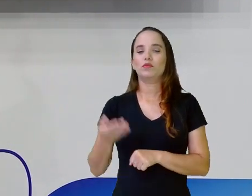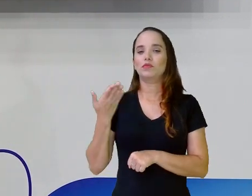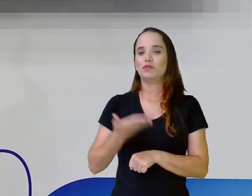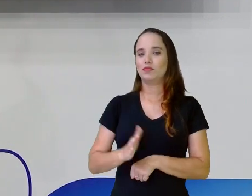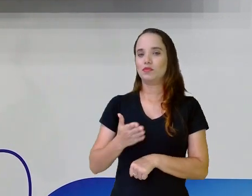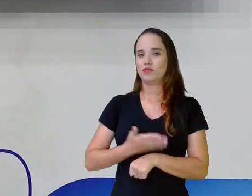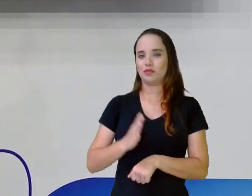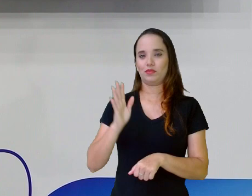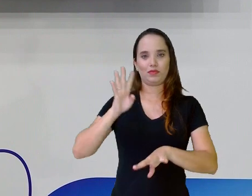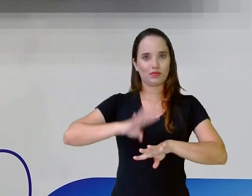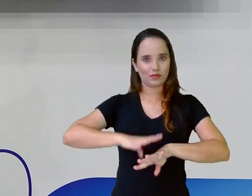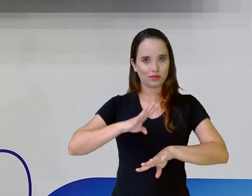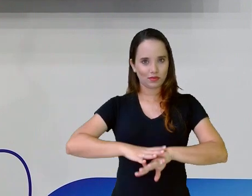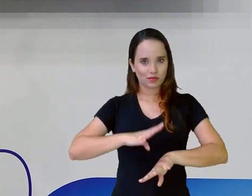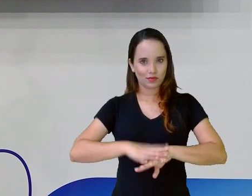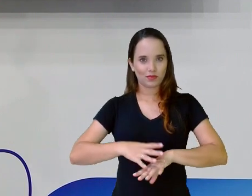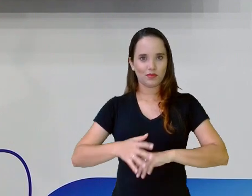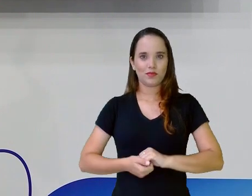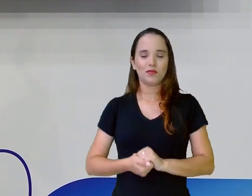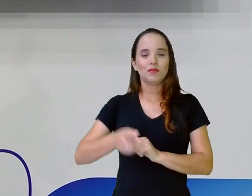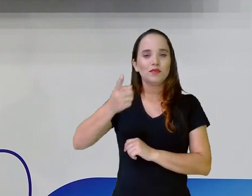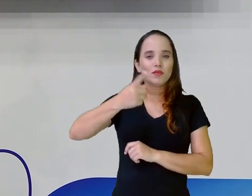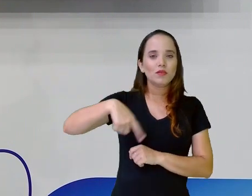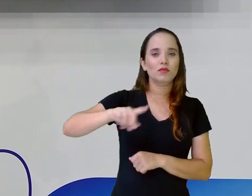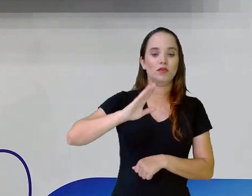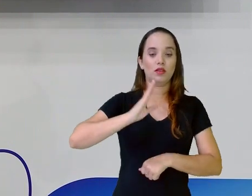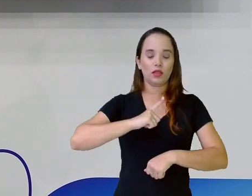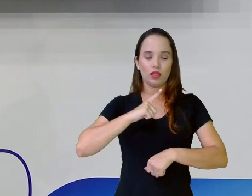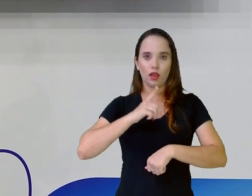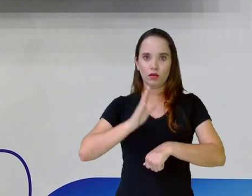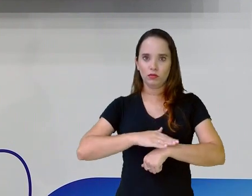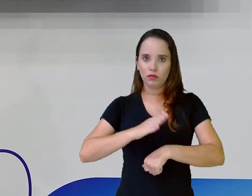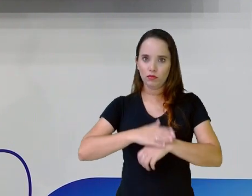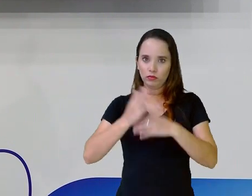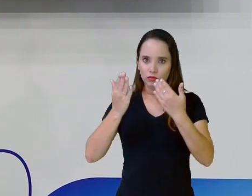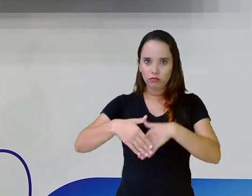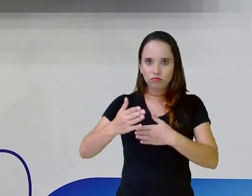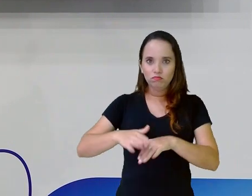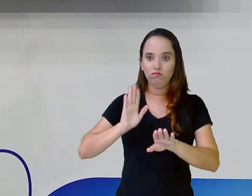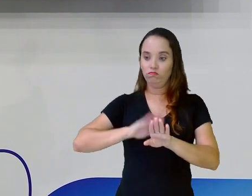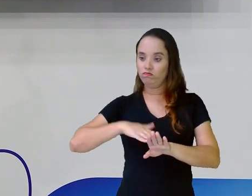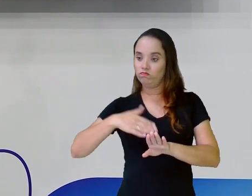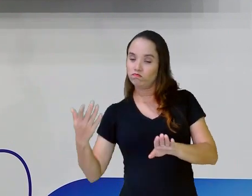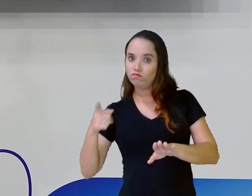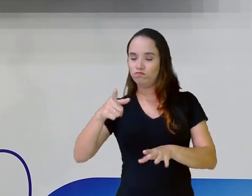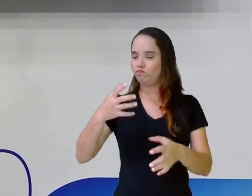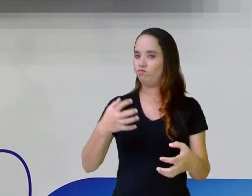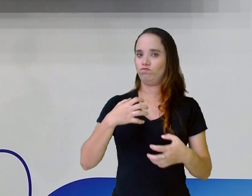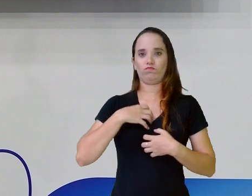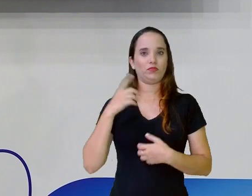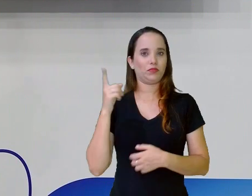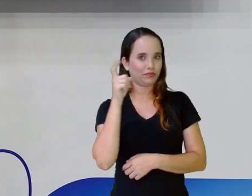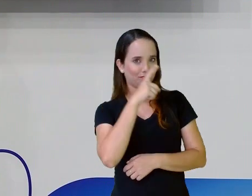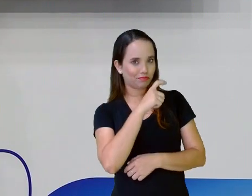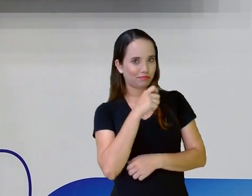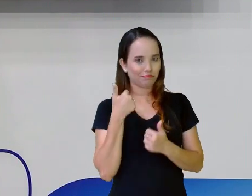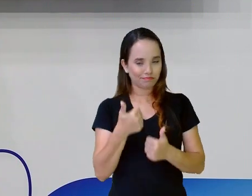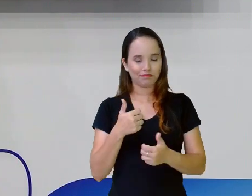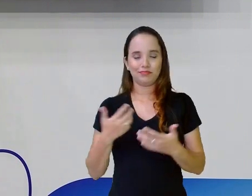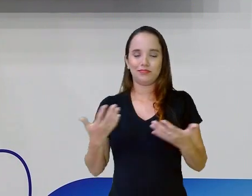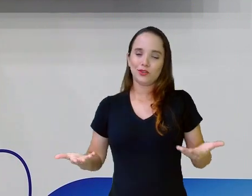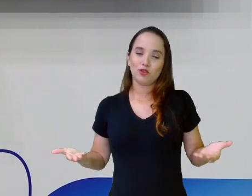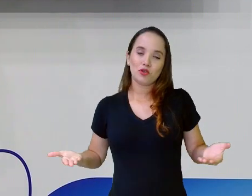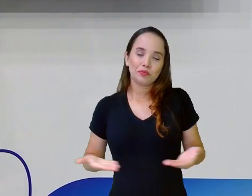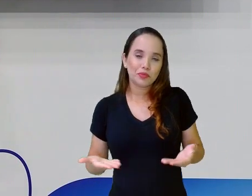treinar matemática bastante para que, quando chegarem às provas externas, vocês não sintam dificuldade, hein? Bom, por